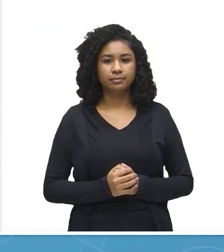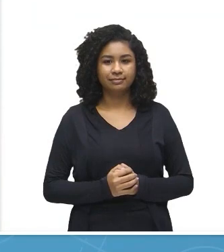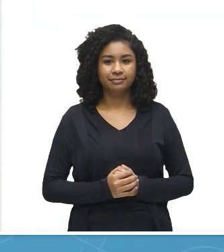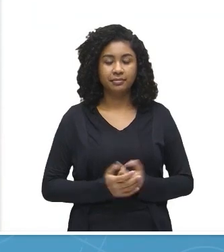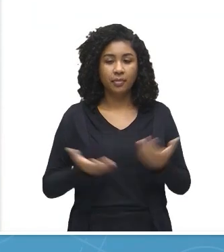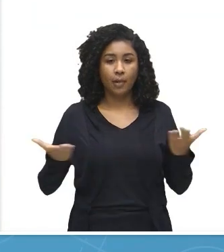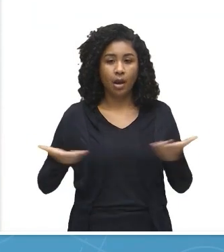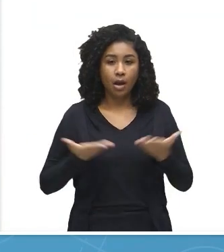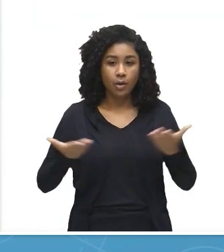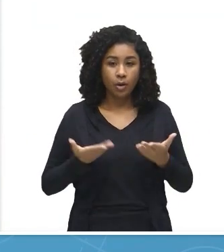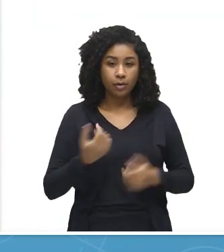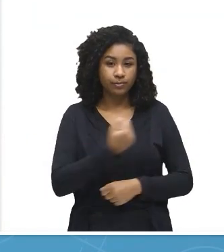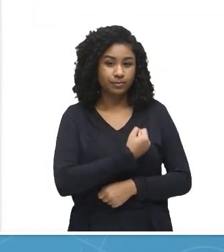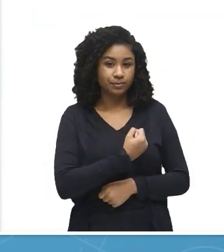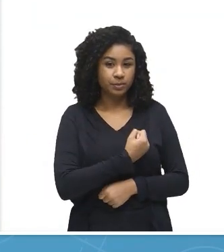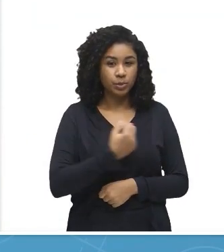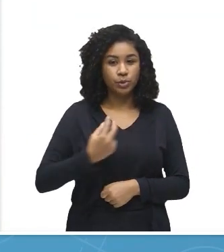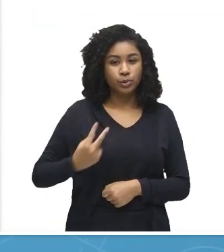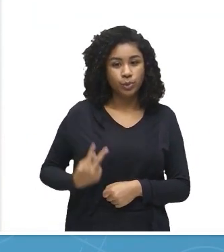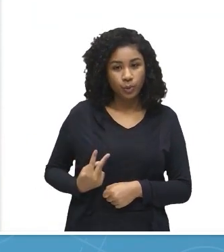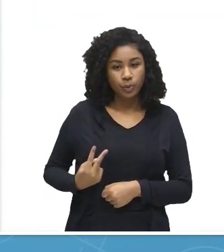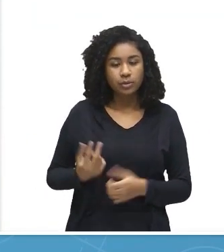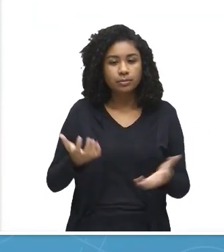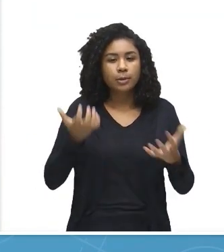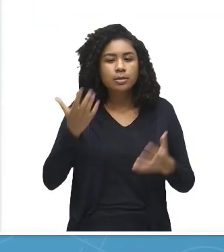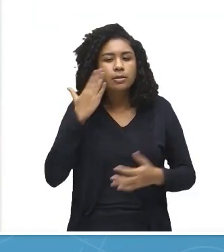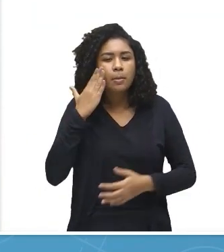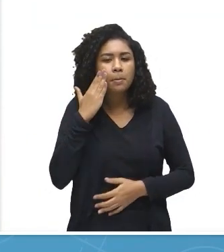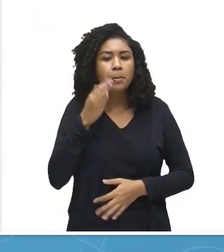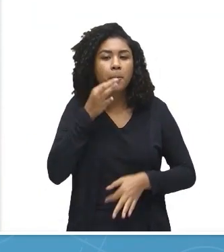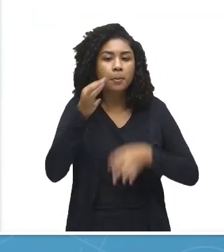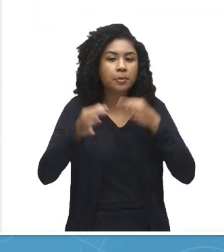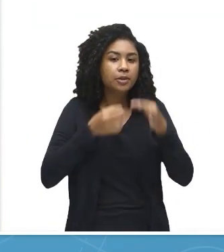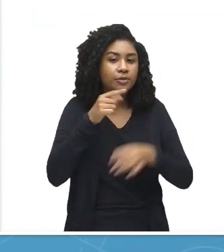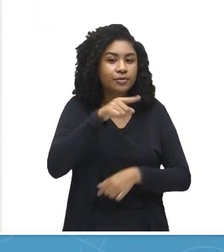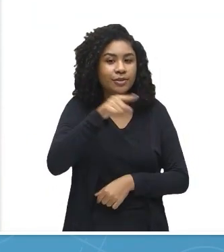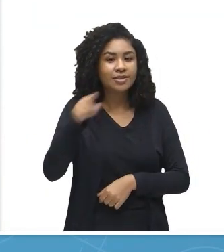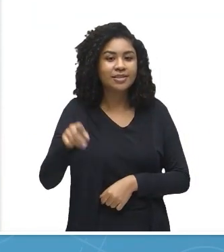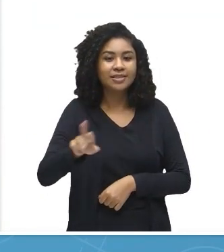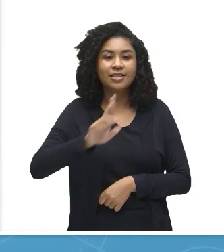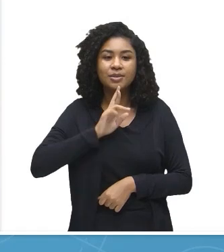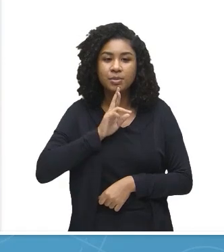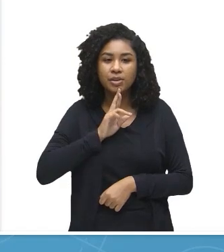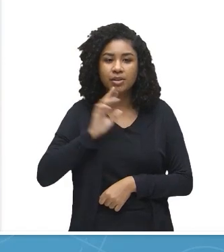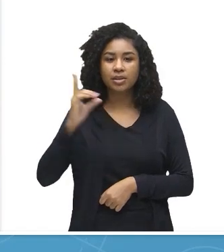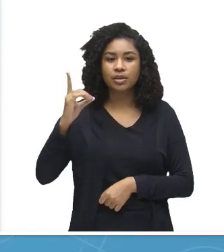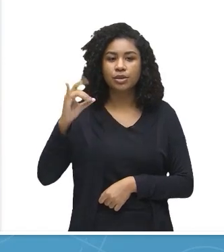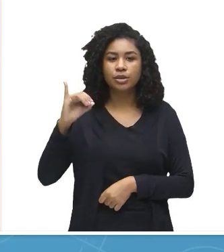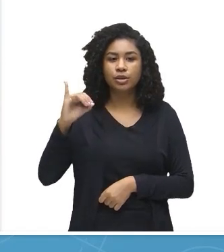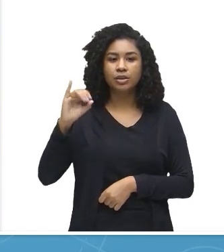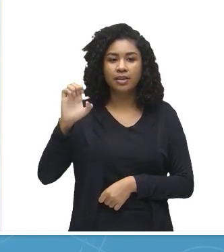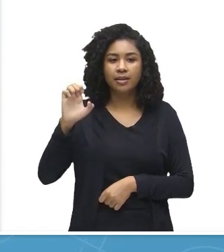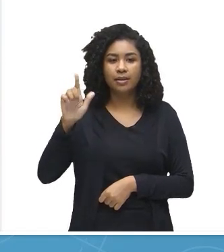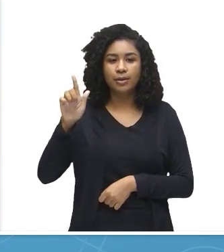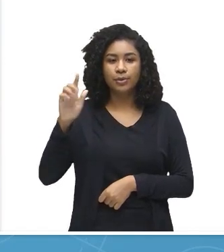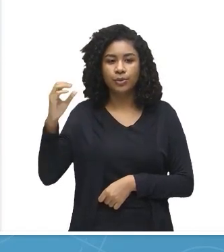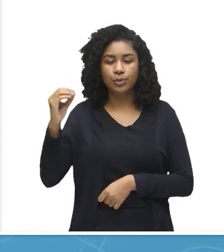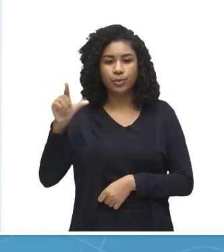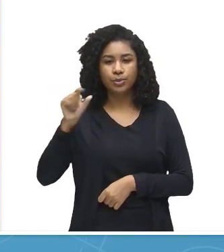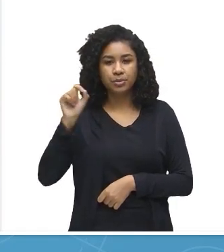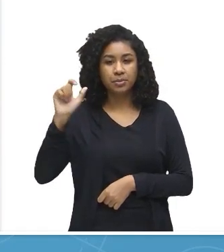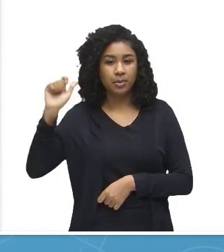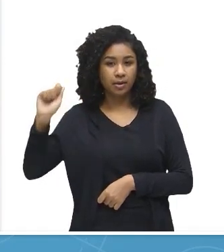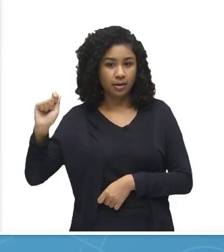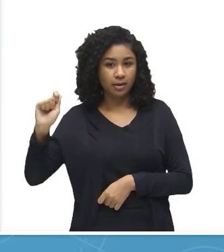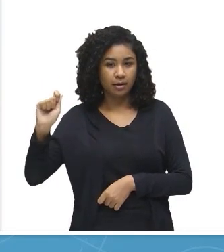Vamos agora para a nossa segunda questão, que eu quero ver aí as respostas de vocês. O Diego colocou que é a